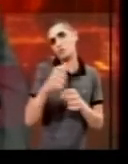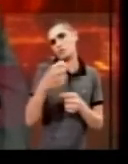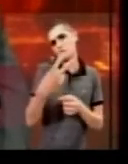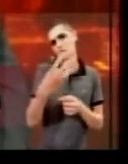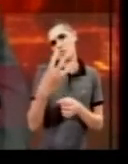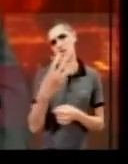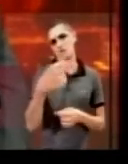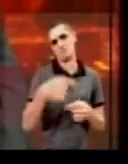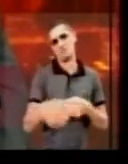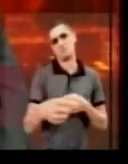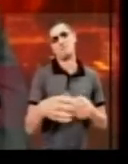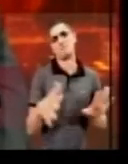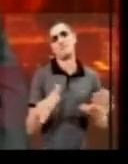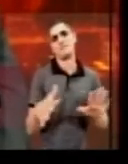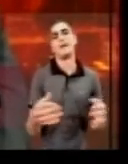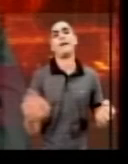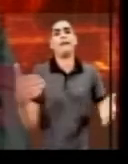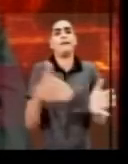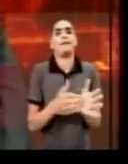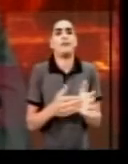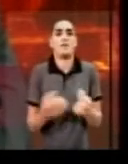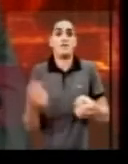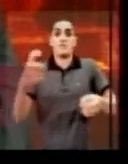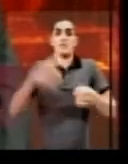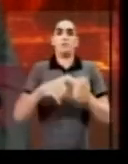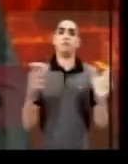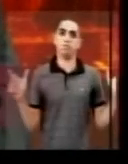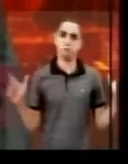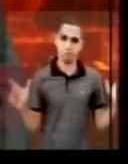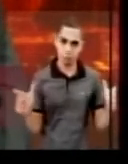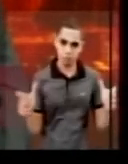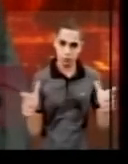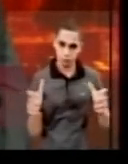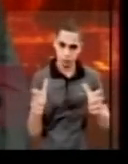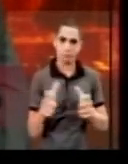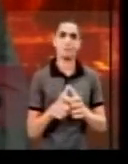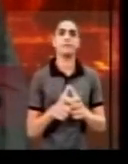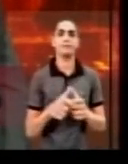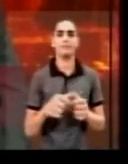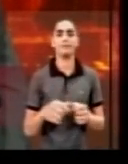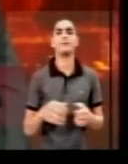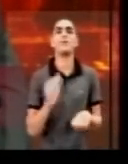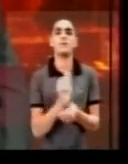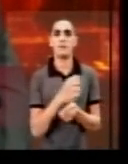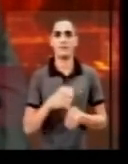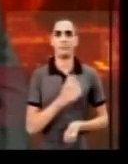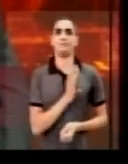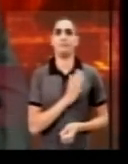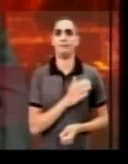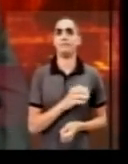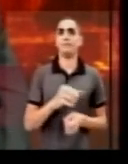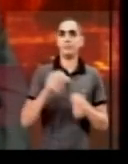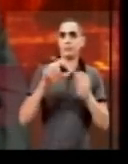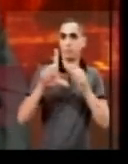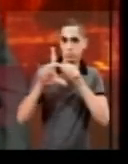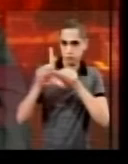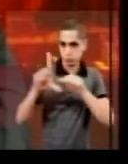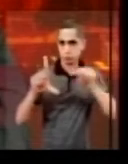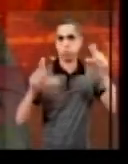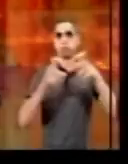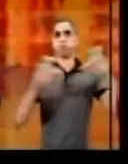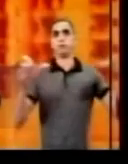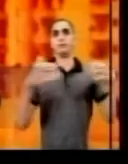E esperamos de todo o coração que não tenha um platô de ascensão. Muito